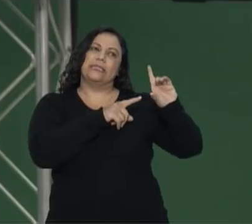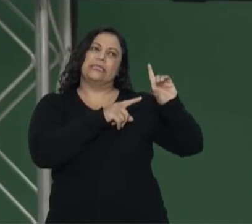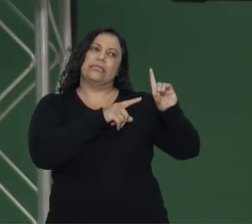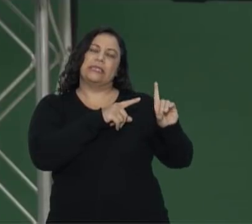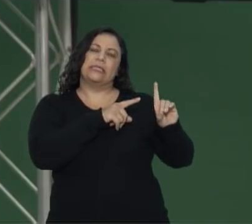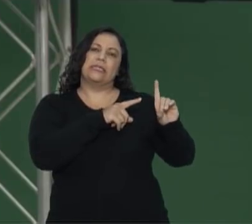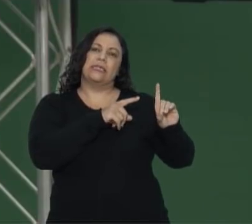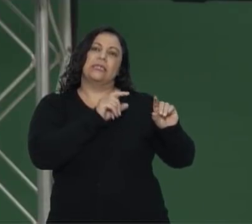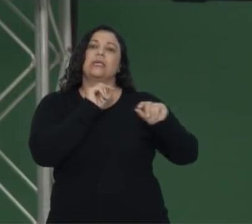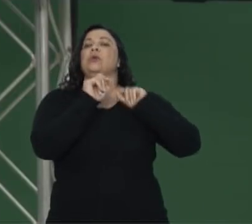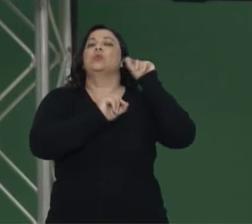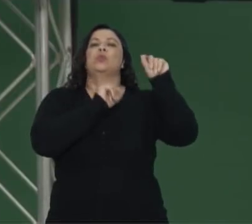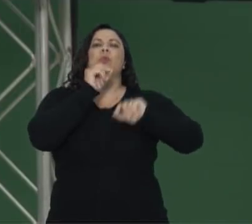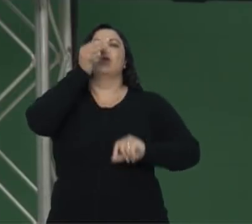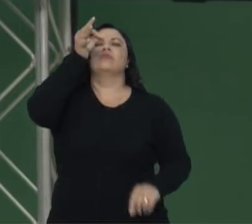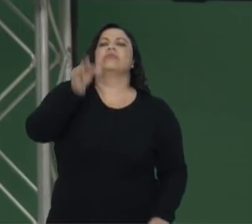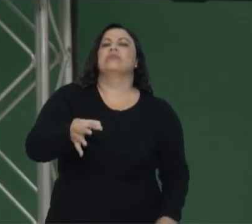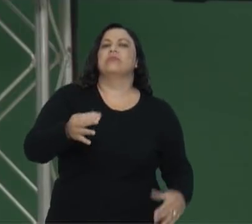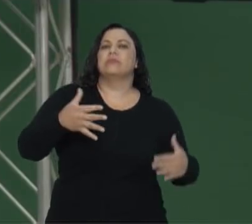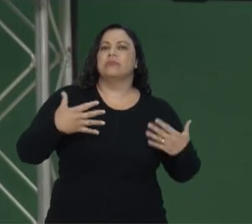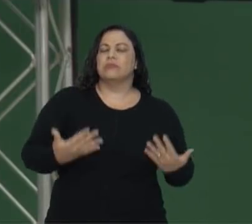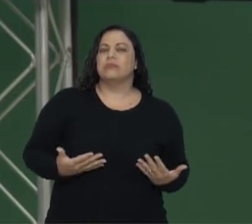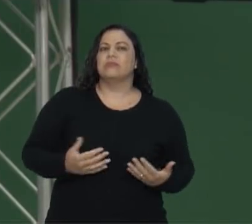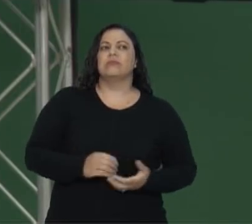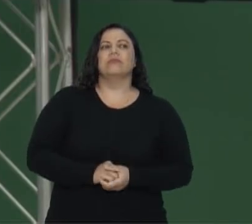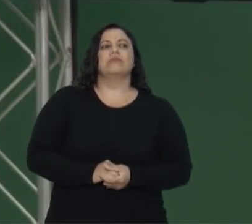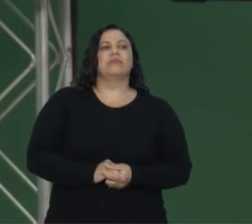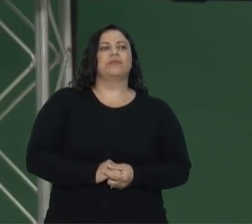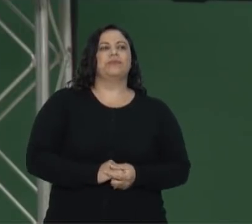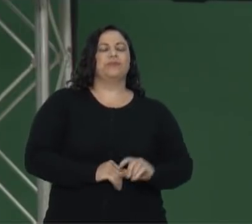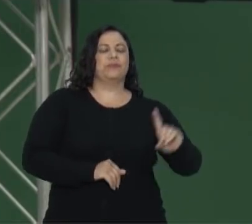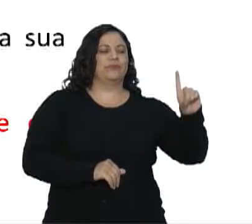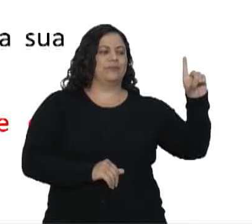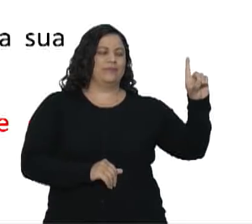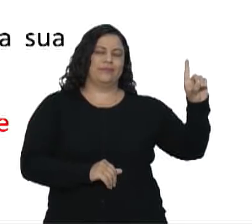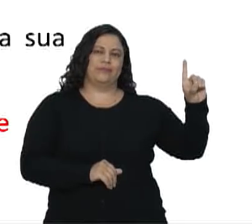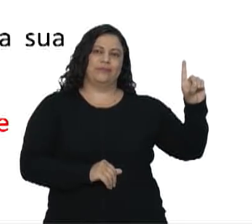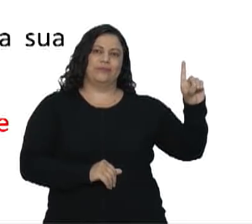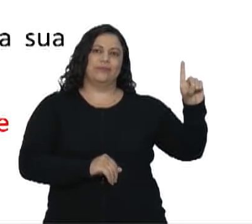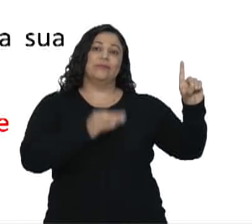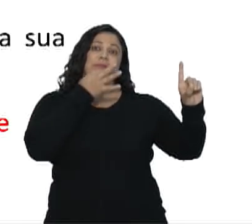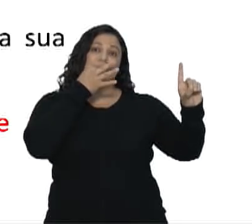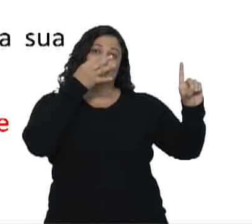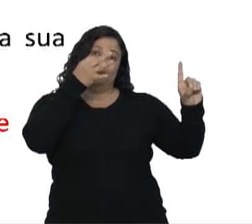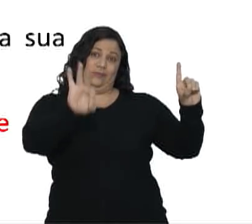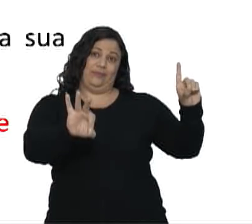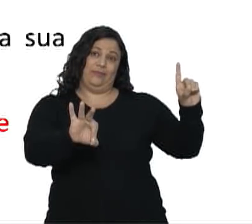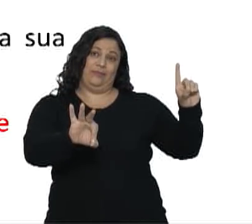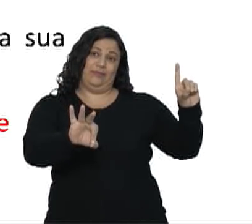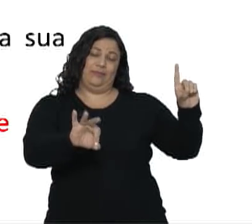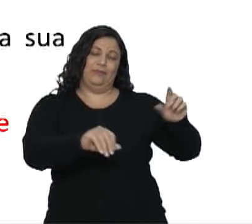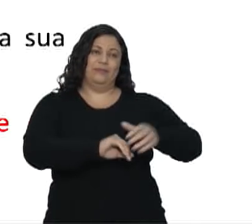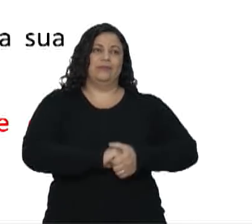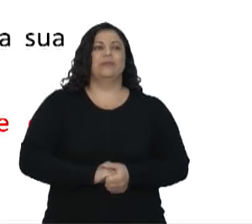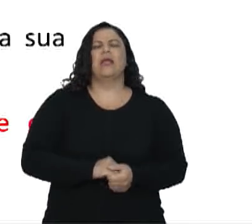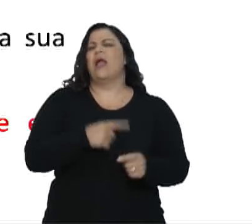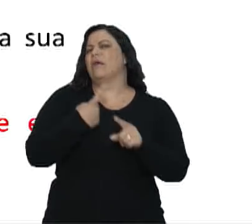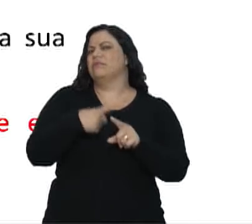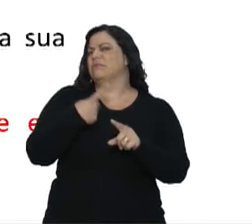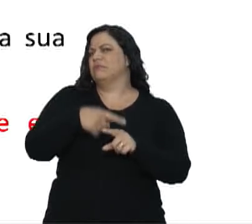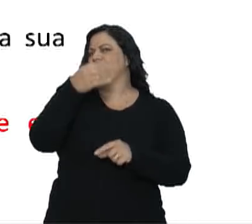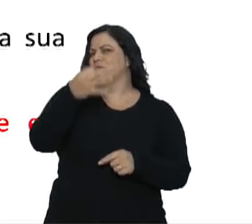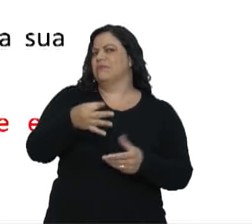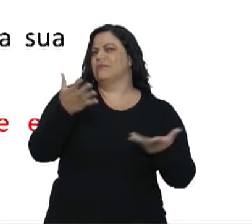das alternativas está correta? A alternativa correta, a letra D. Então vamos ver comigo por que ela está certa e as